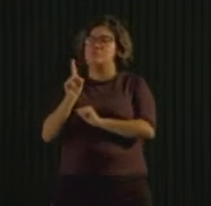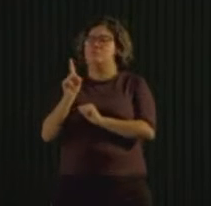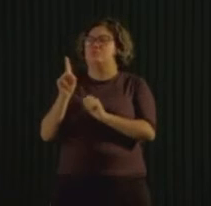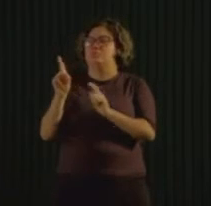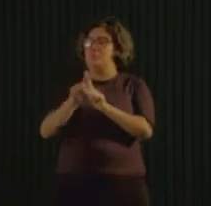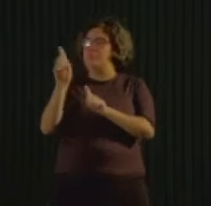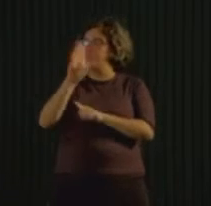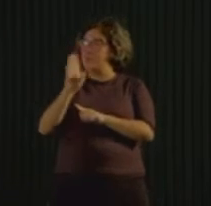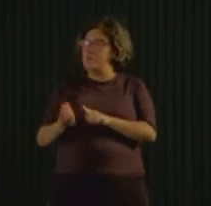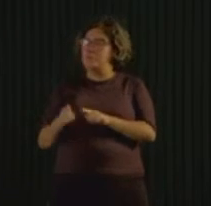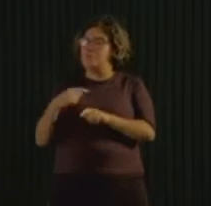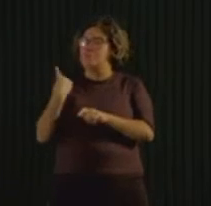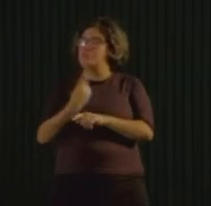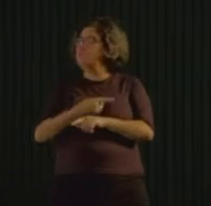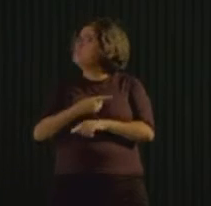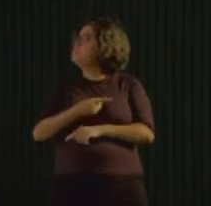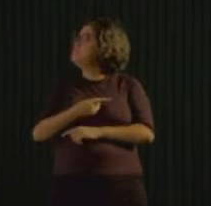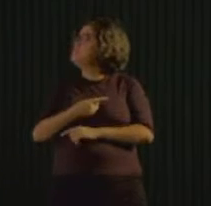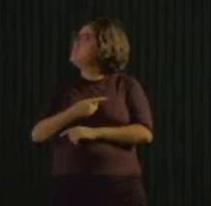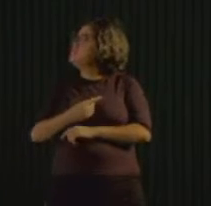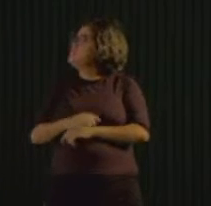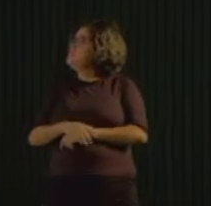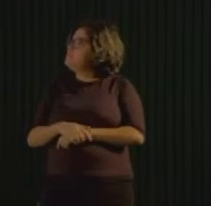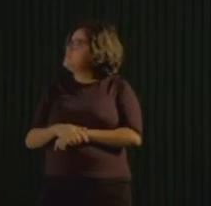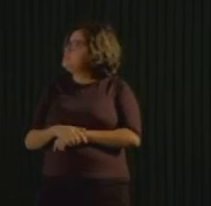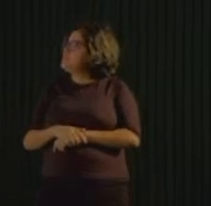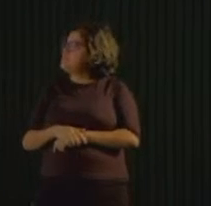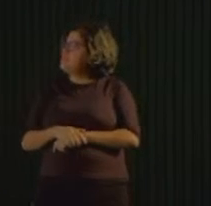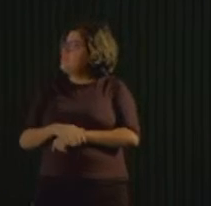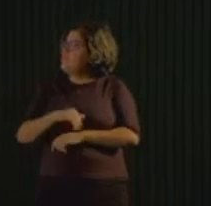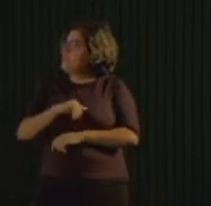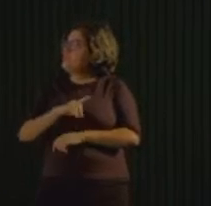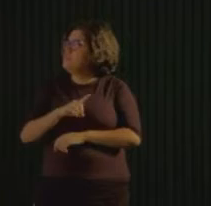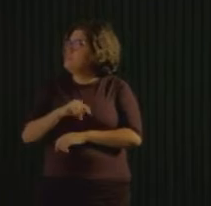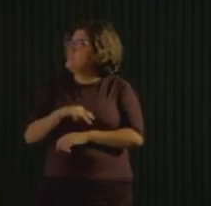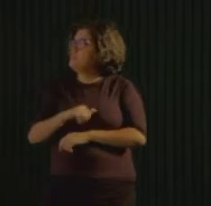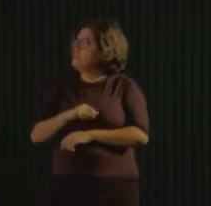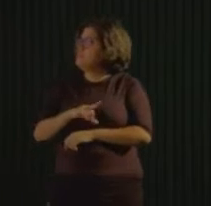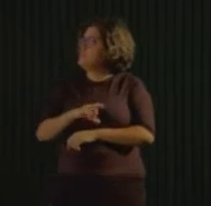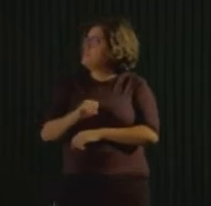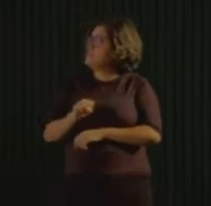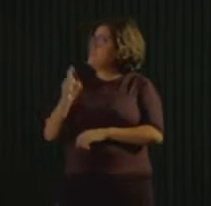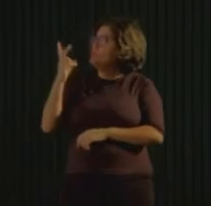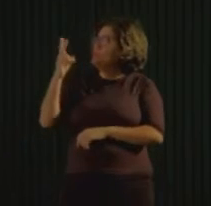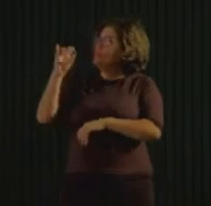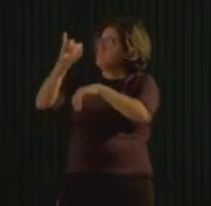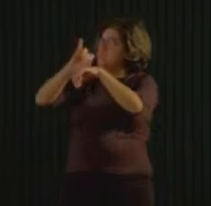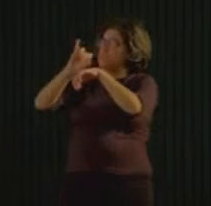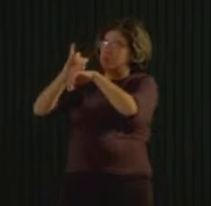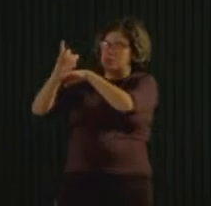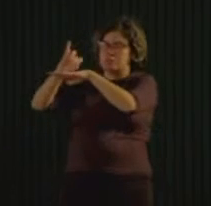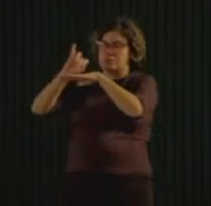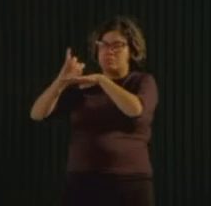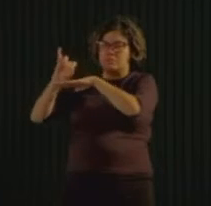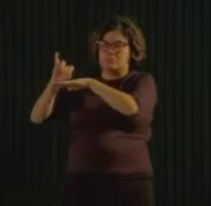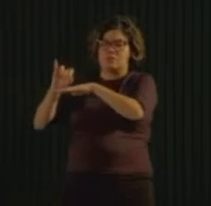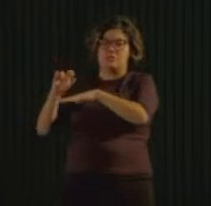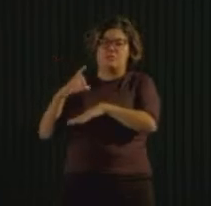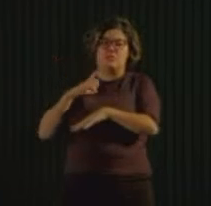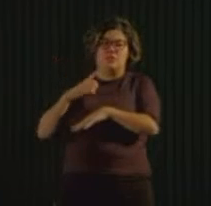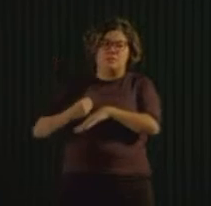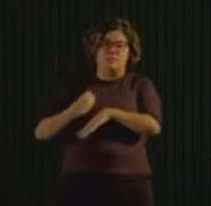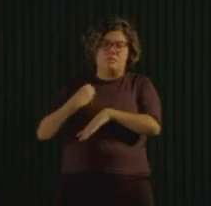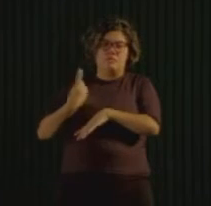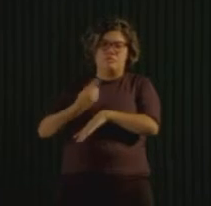da Suíça e do Brasil, para a gente partir da Indonésia para 2 ilhas que ficam aqui,